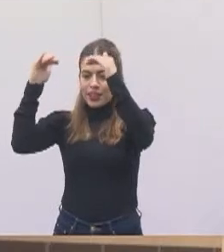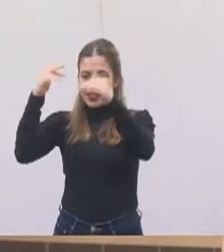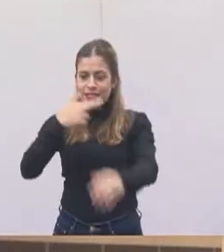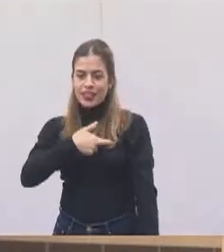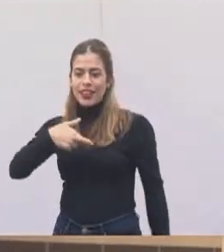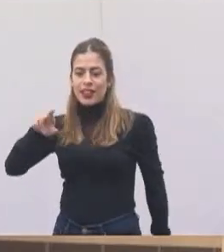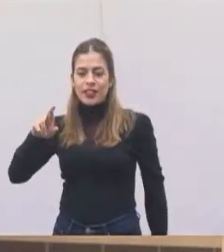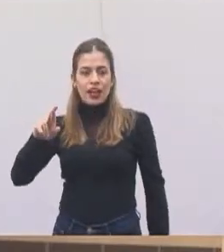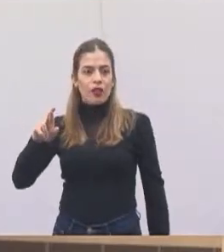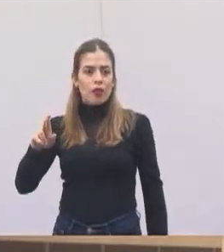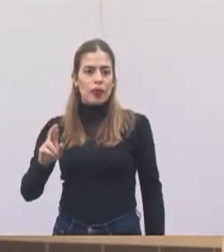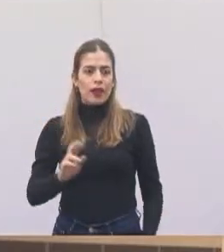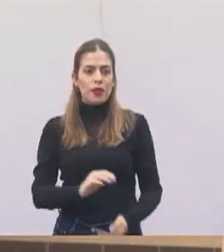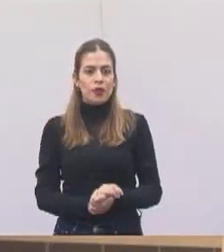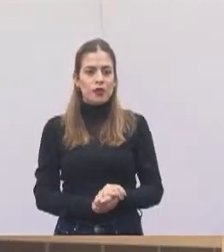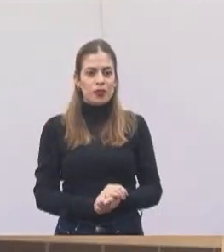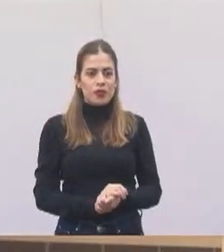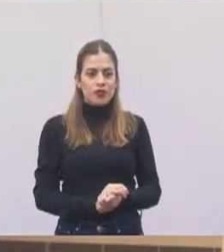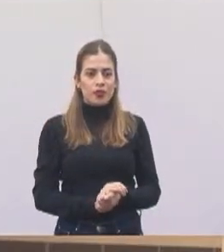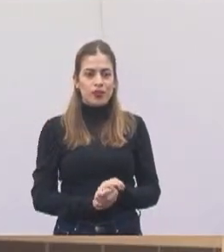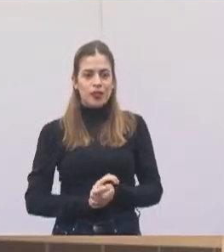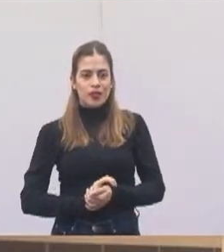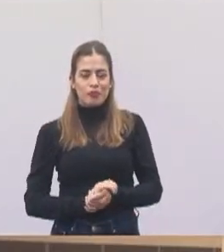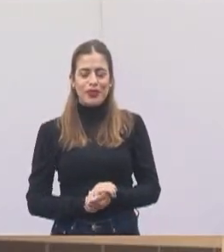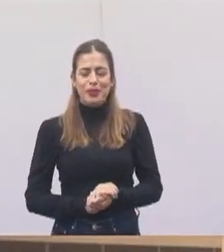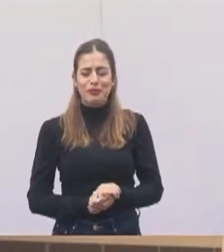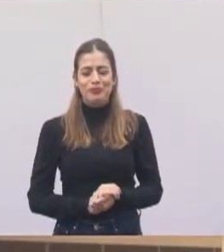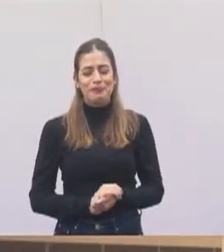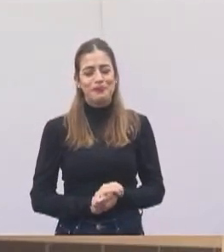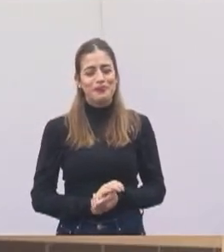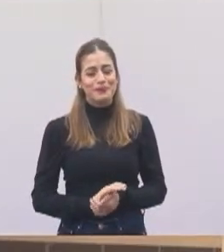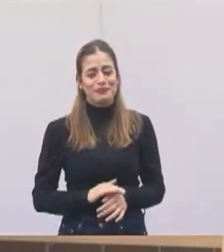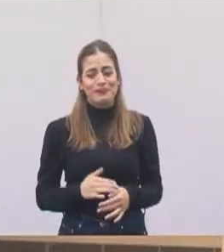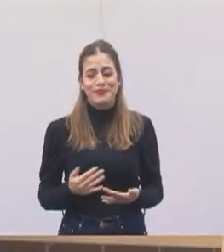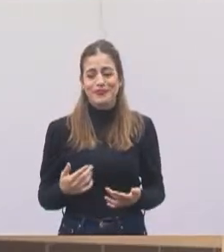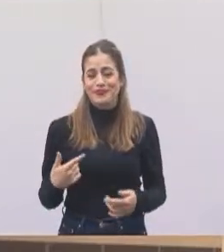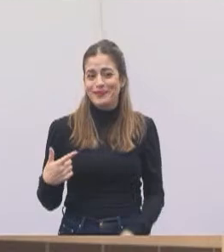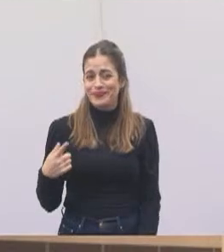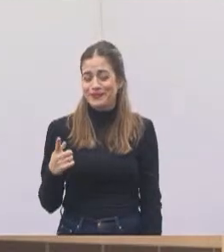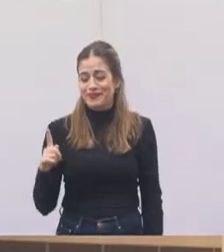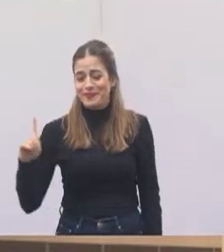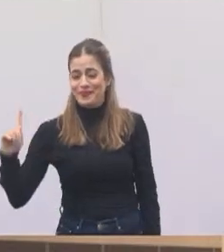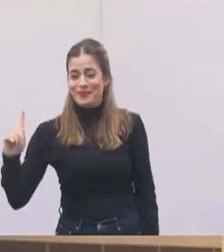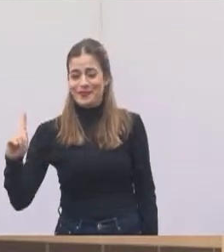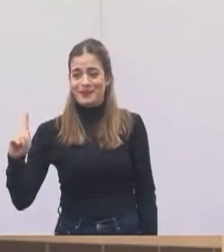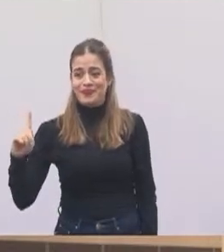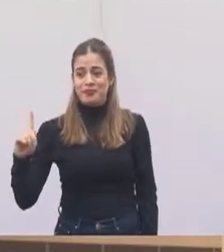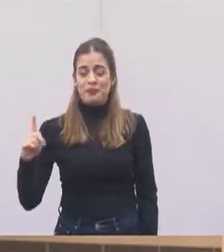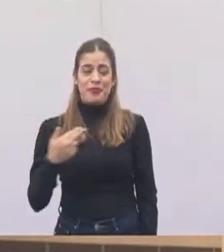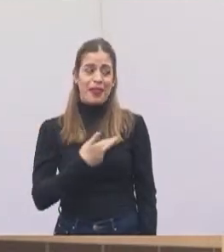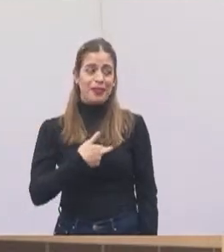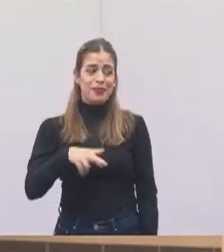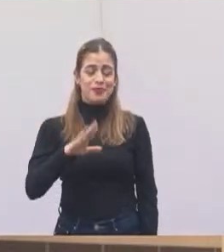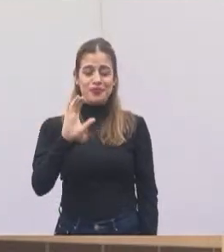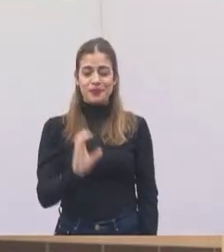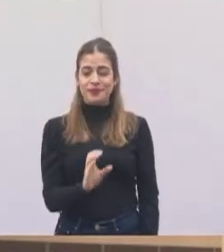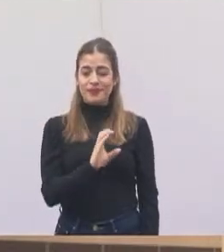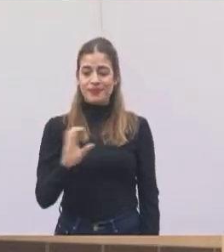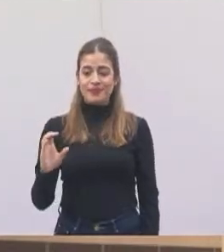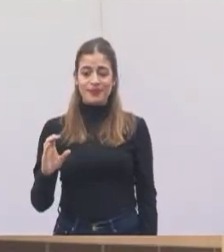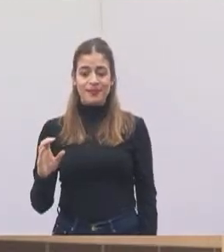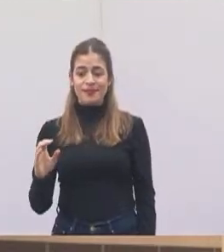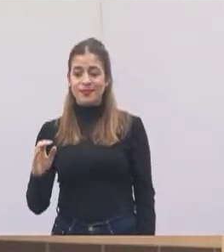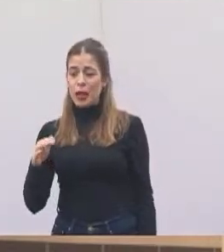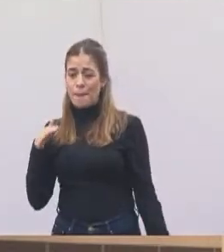religião. Aqueles que decidissem sair da religião católica eram expulsos de casa.